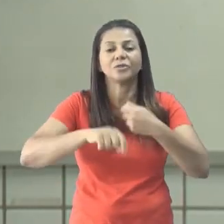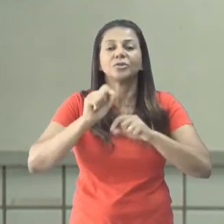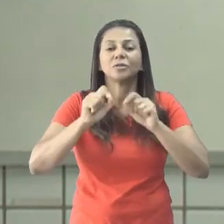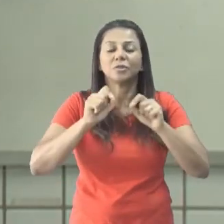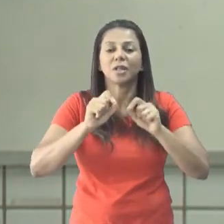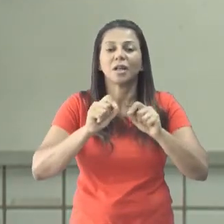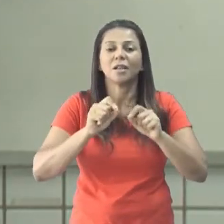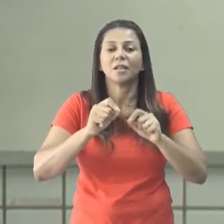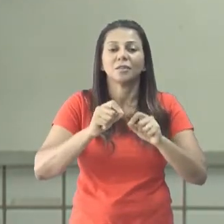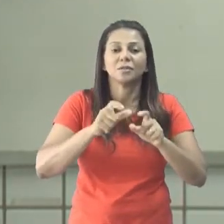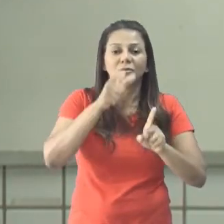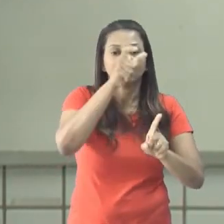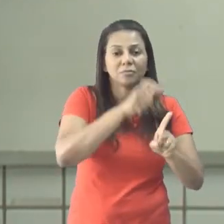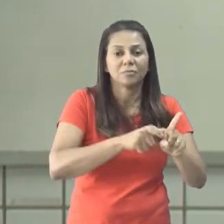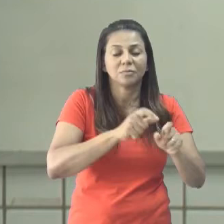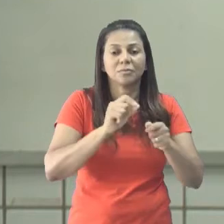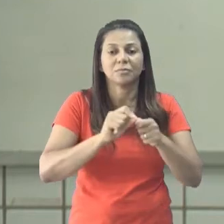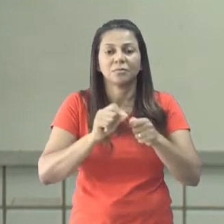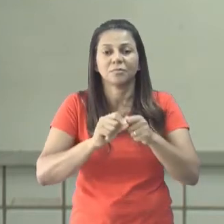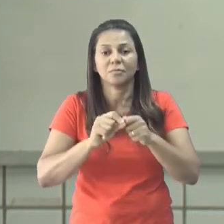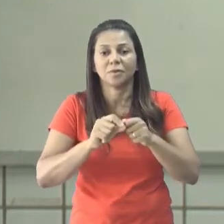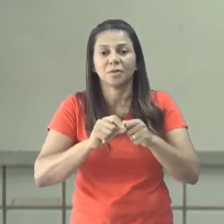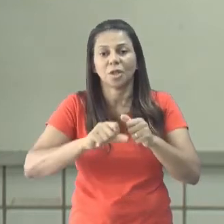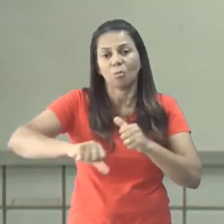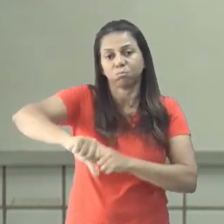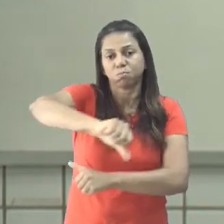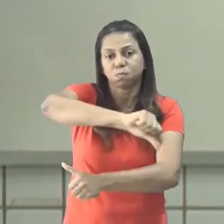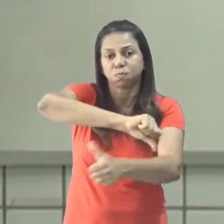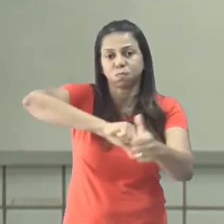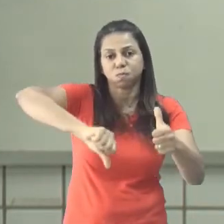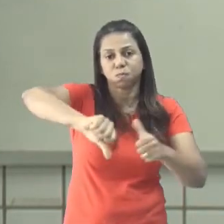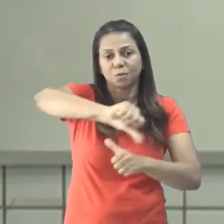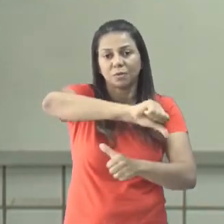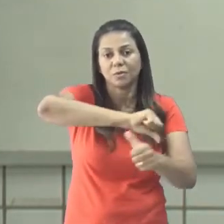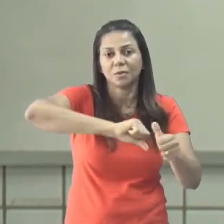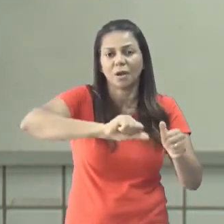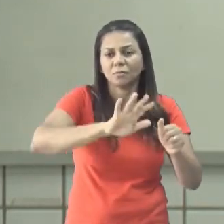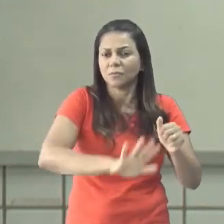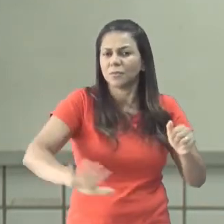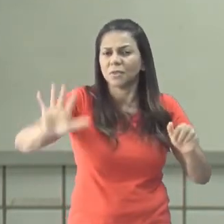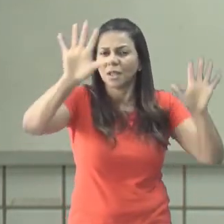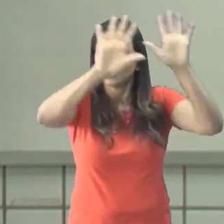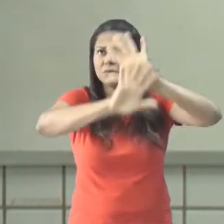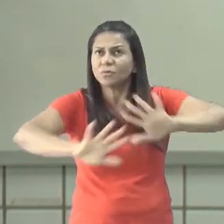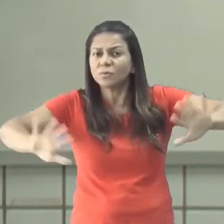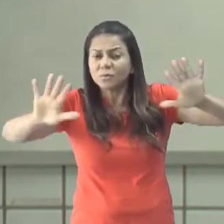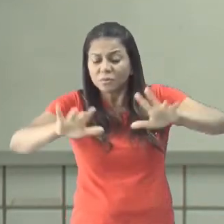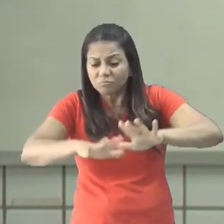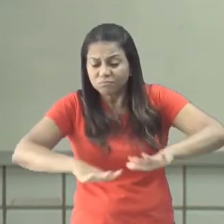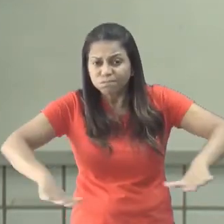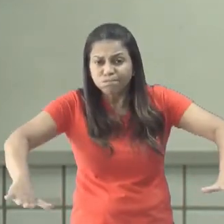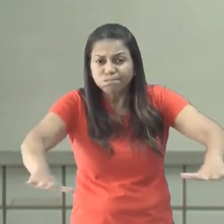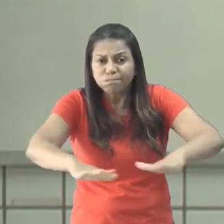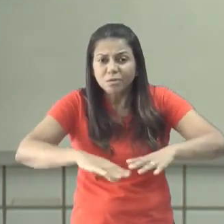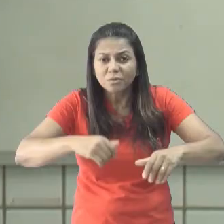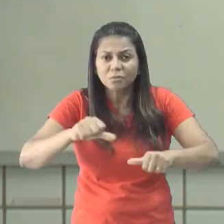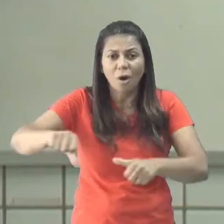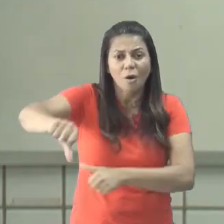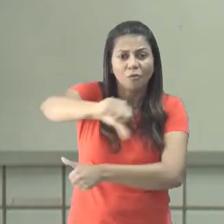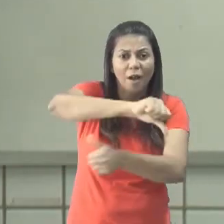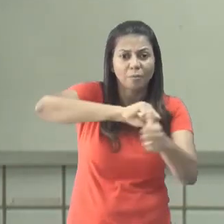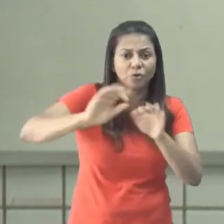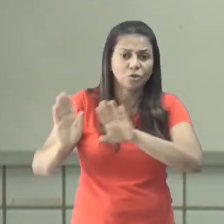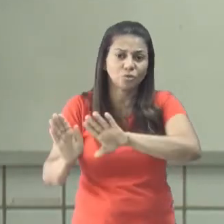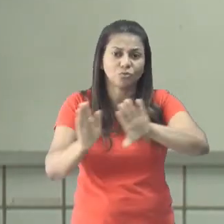Atos correspondem à mudança dos cenários necessários para a representação pelos